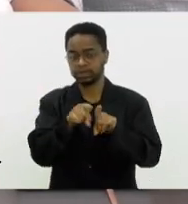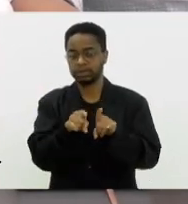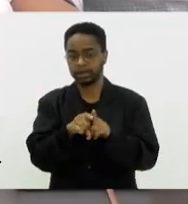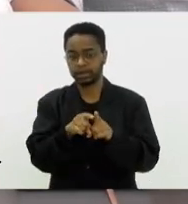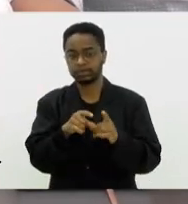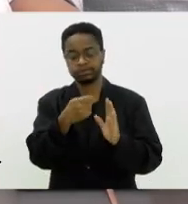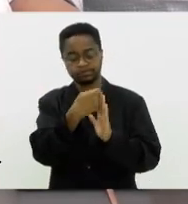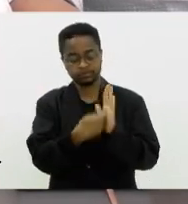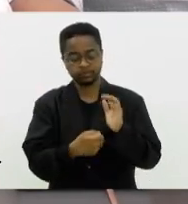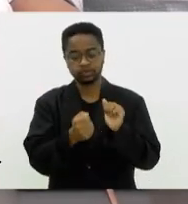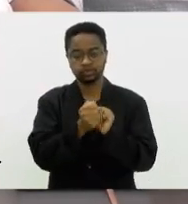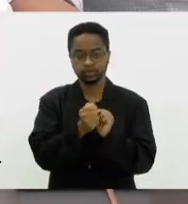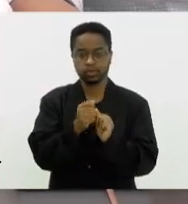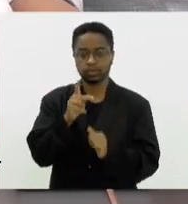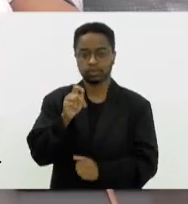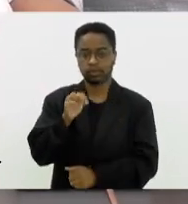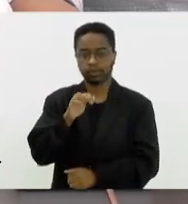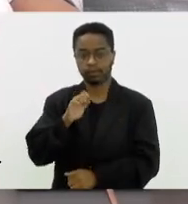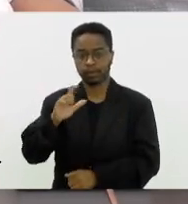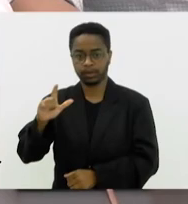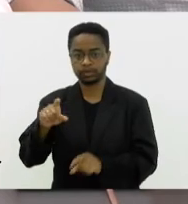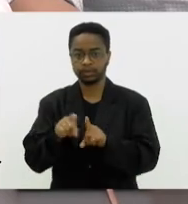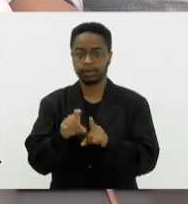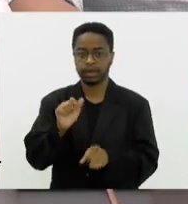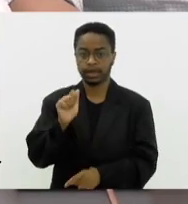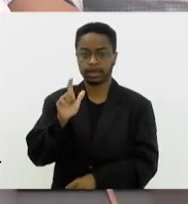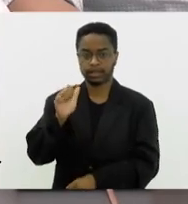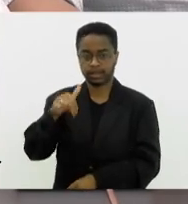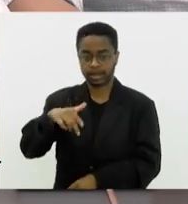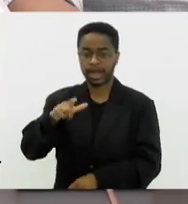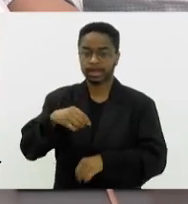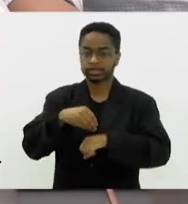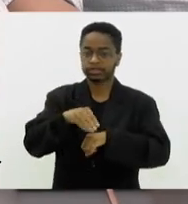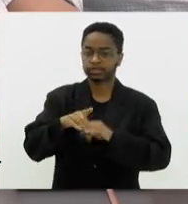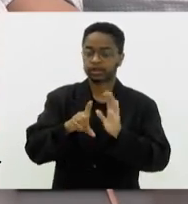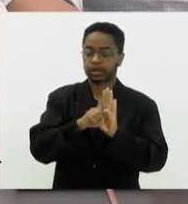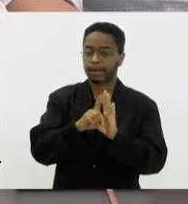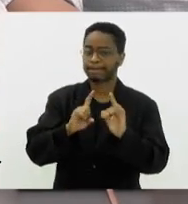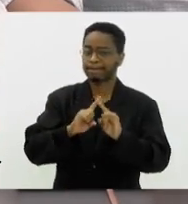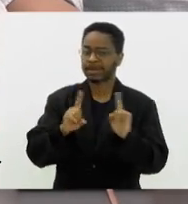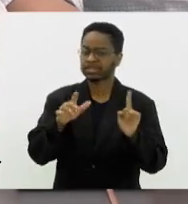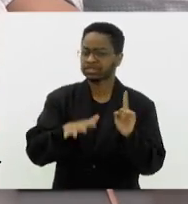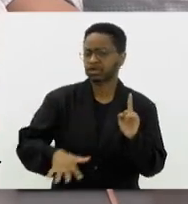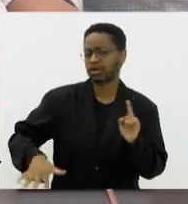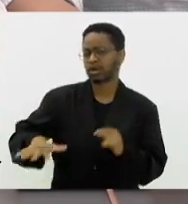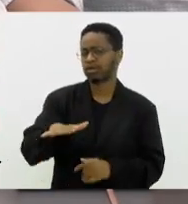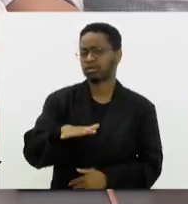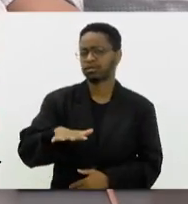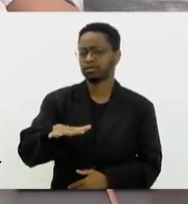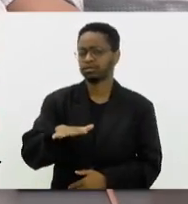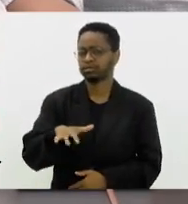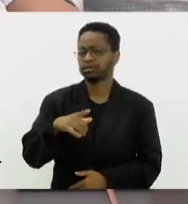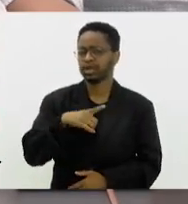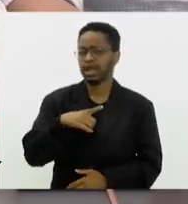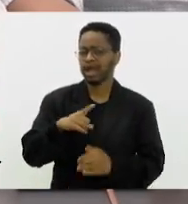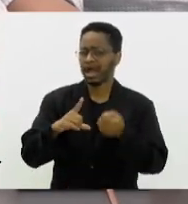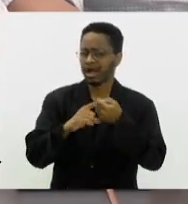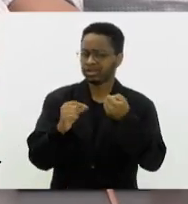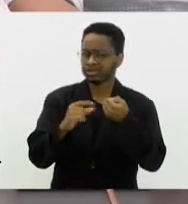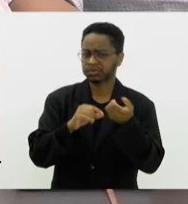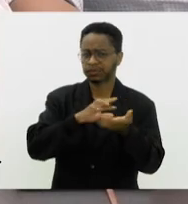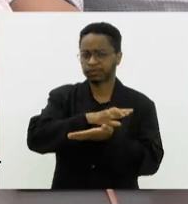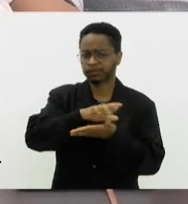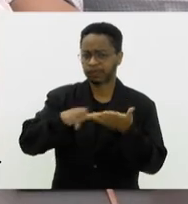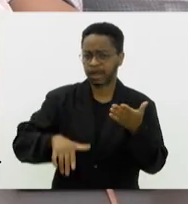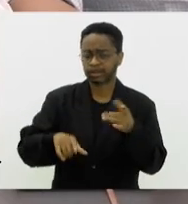Felipe Pobel e com o Alan Lopes. É uma indicação legislativa. É uma indicação legislativa, mas muito ampla, com vários artigos. Eu me